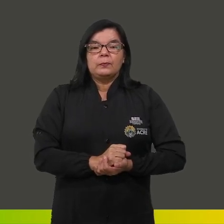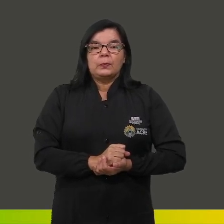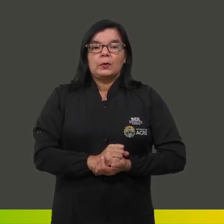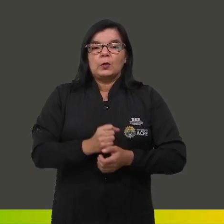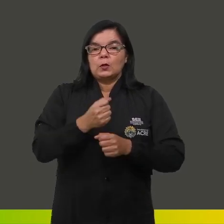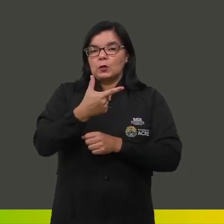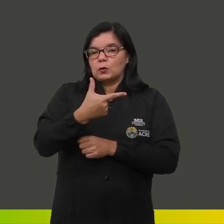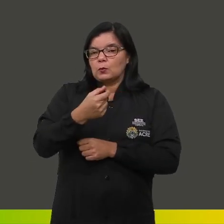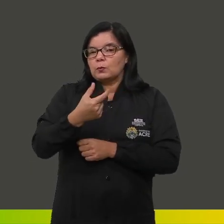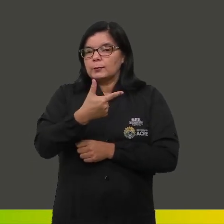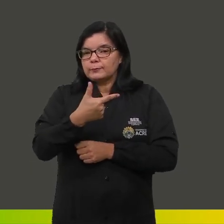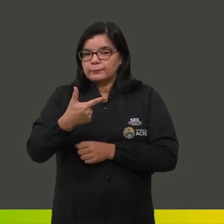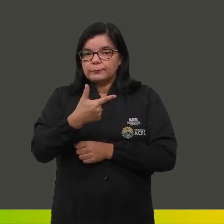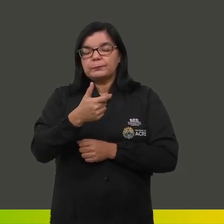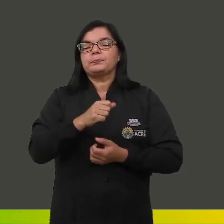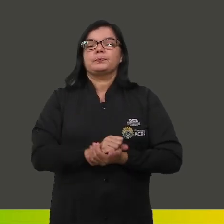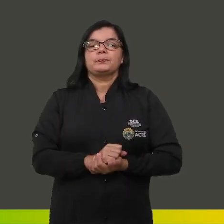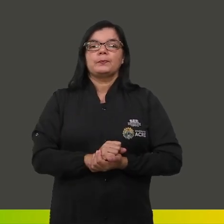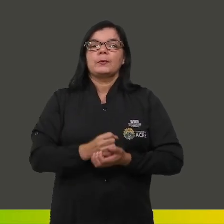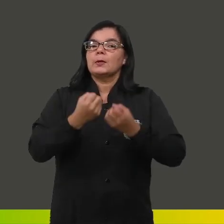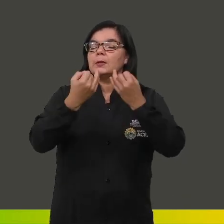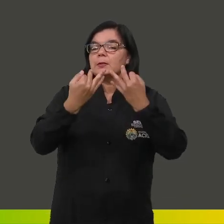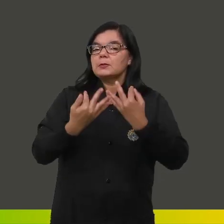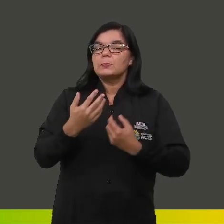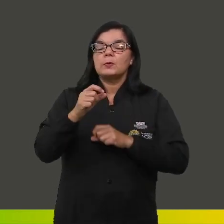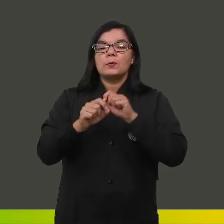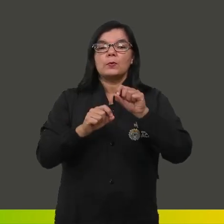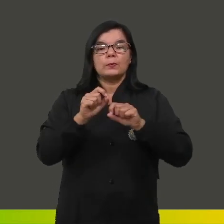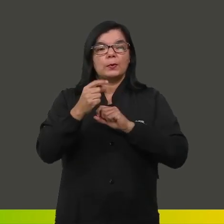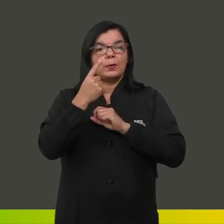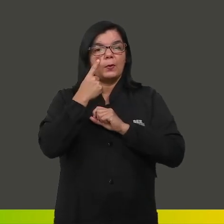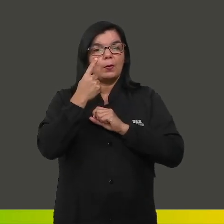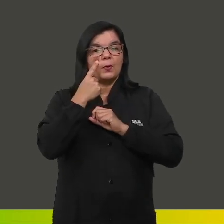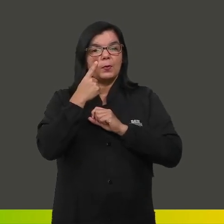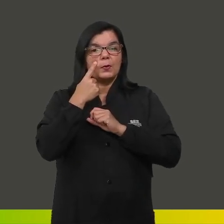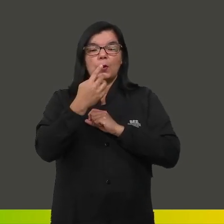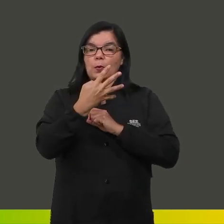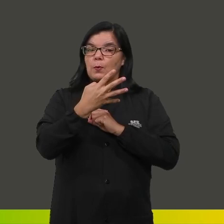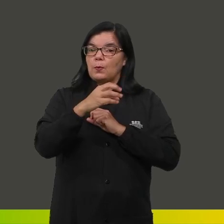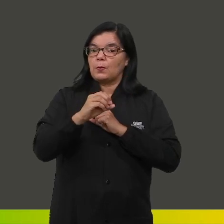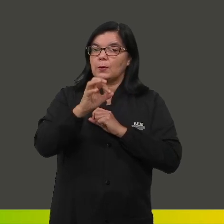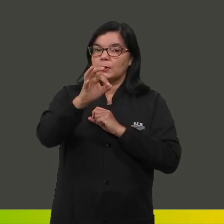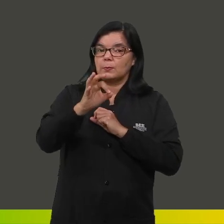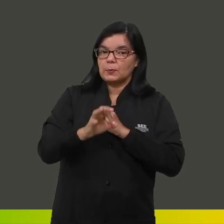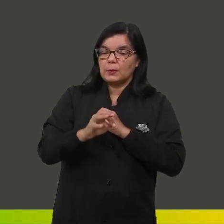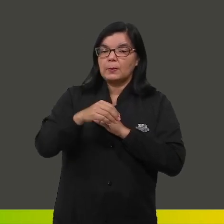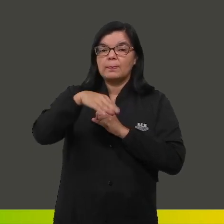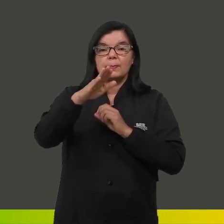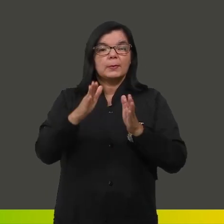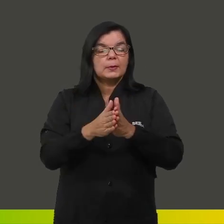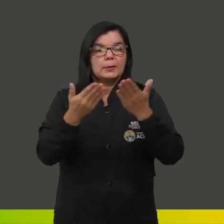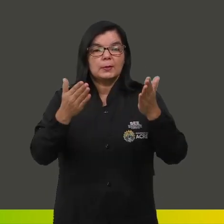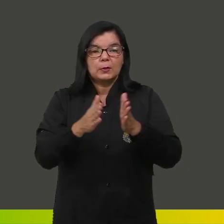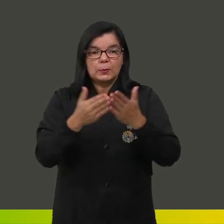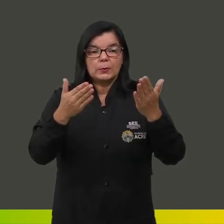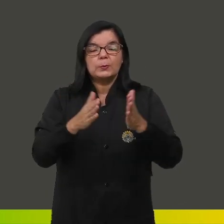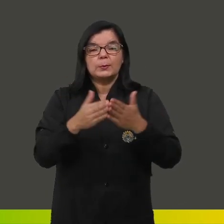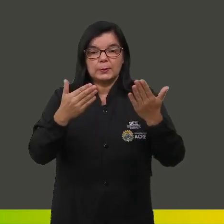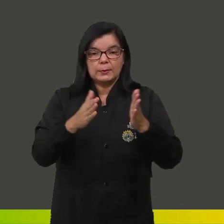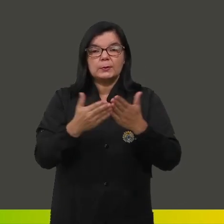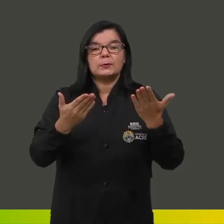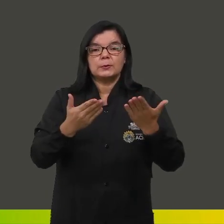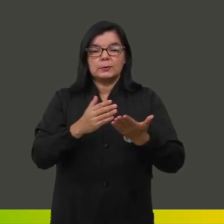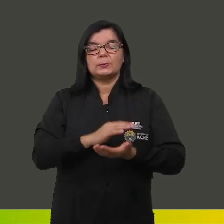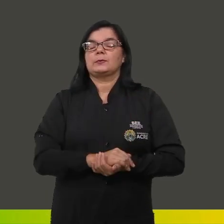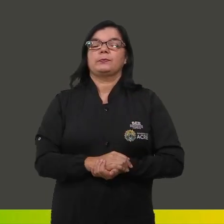de 2022. E ele diz o seguinte, olha só, 40% mais pobre, 40%